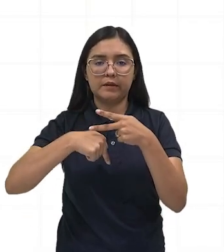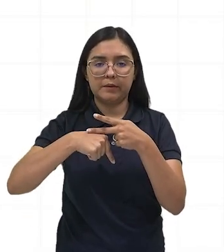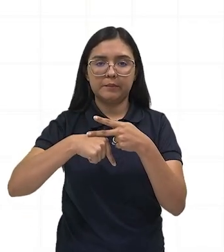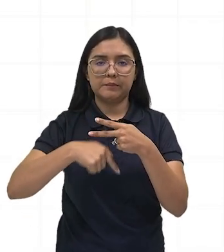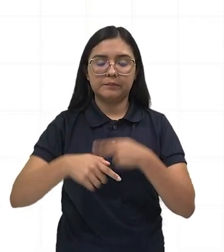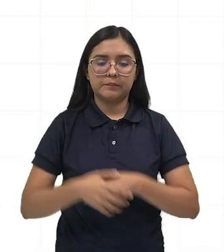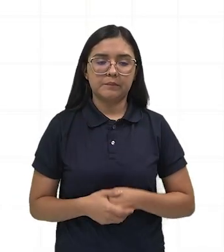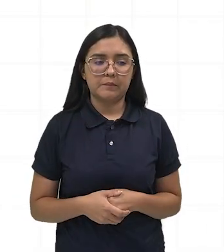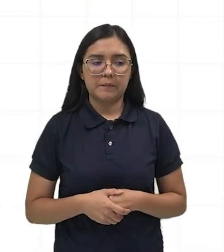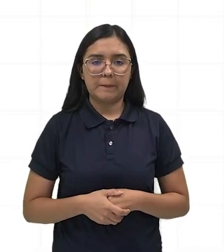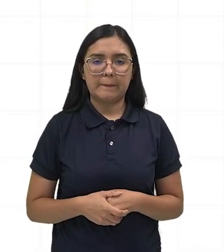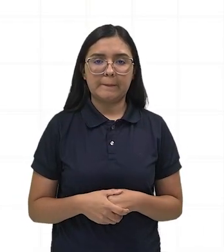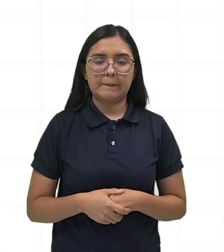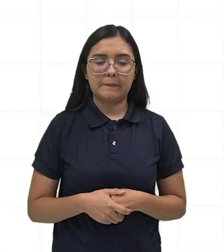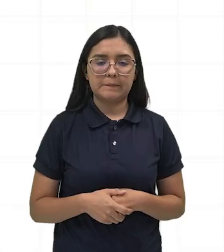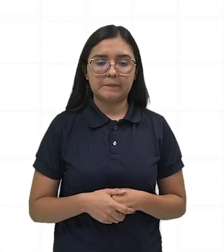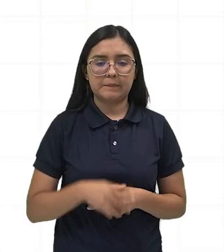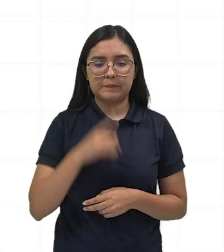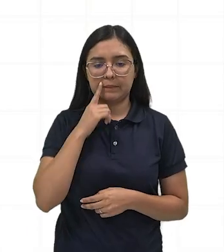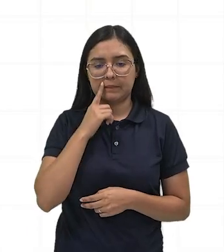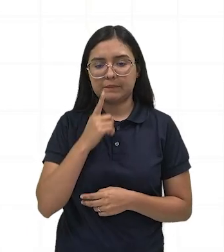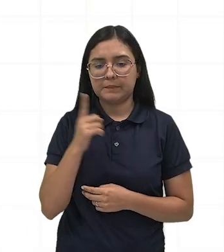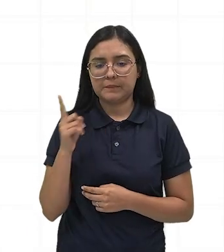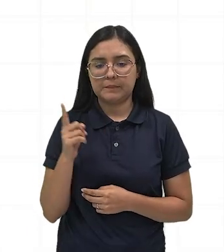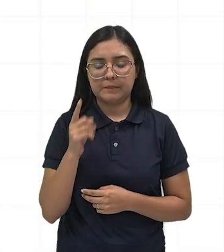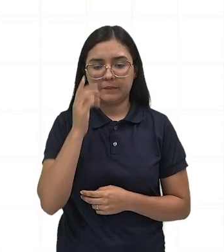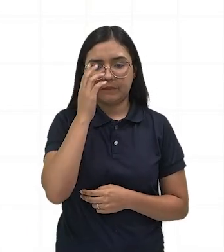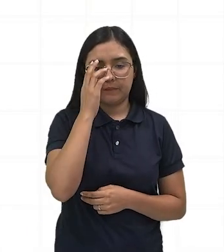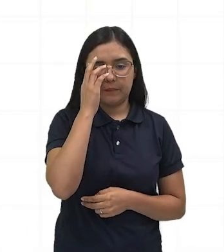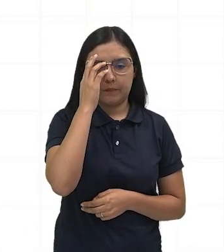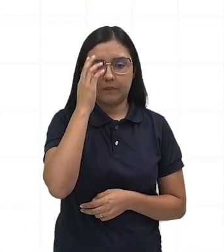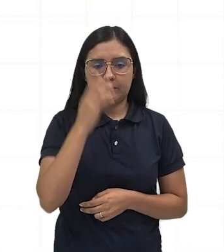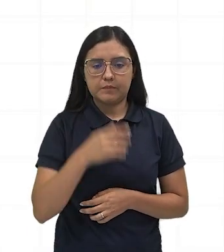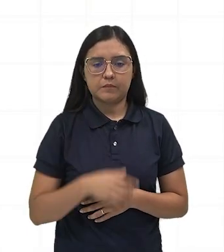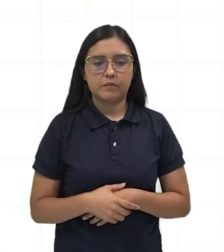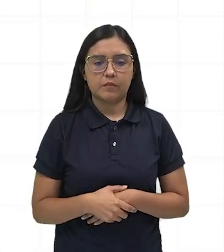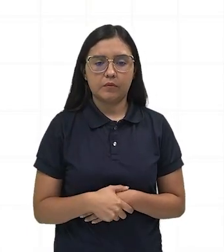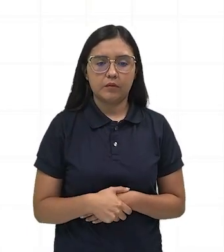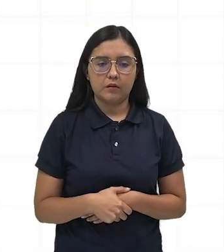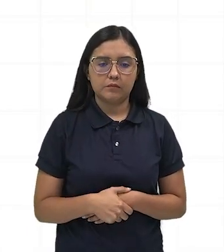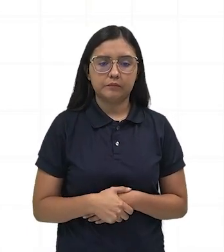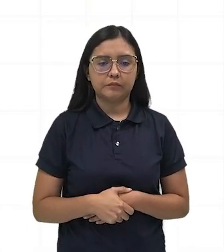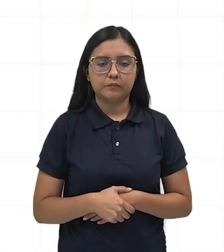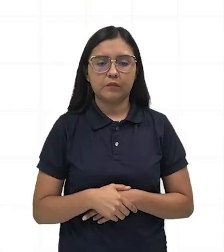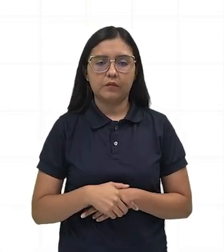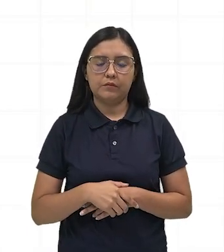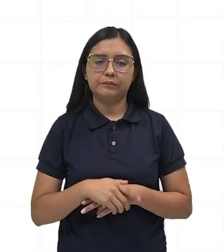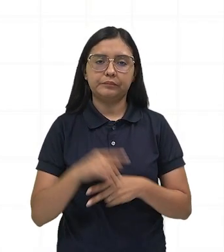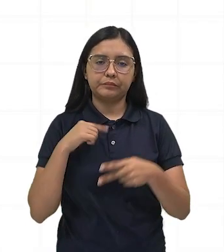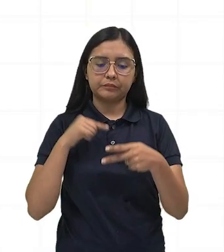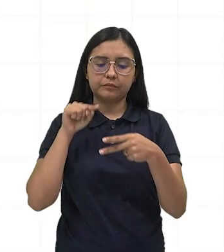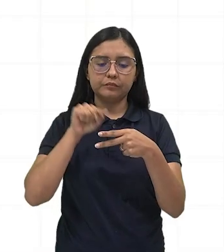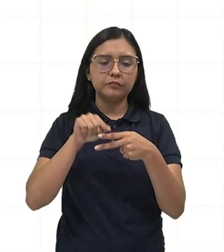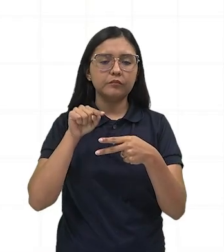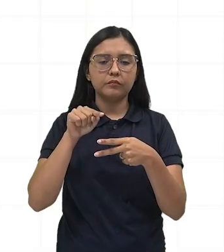Q. Então, a gente vai fazer ali uma abertura, qualquer abertura, e aí nós vamos marcar os